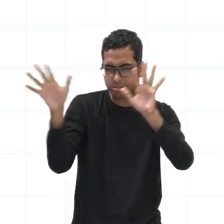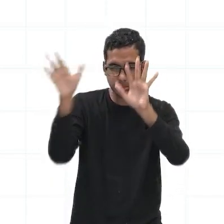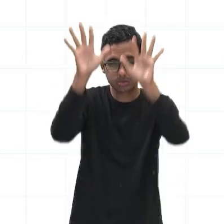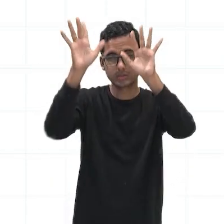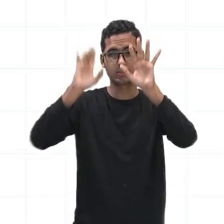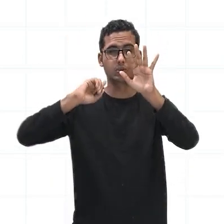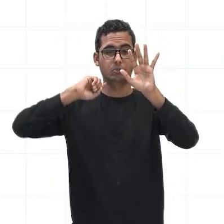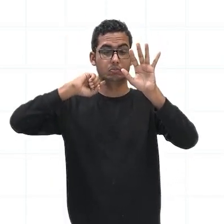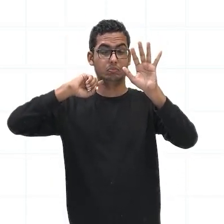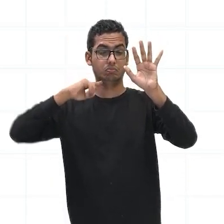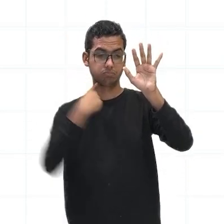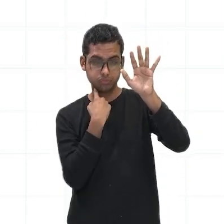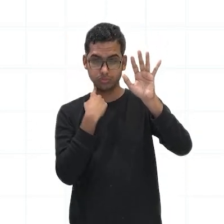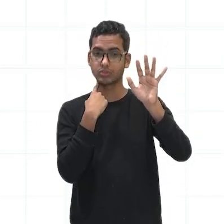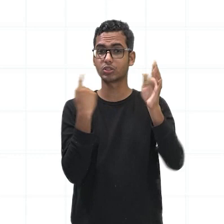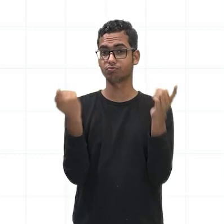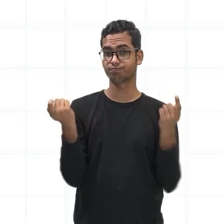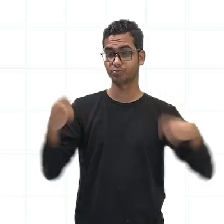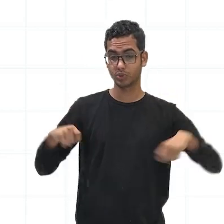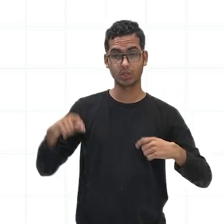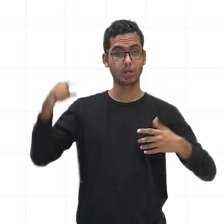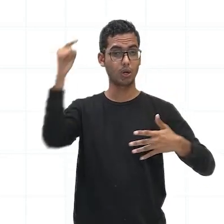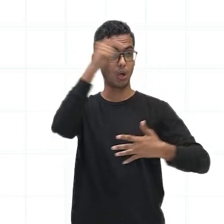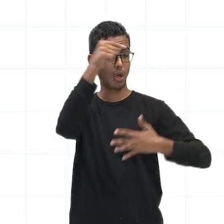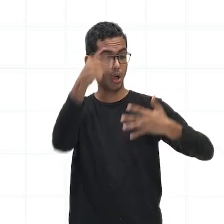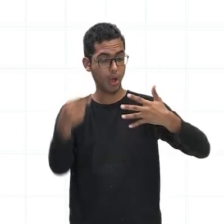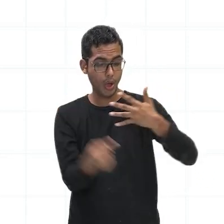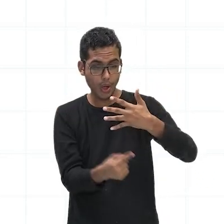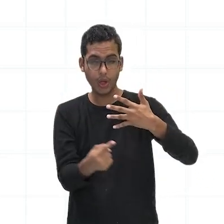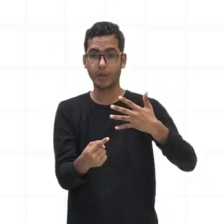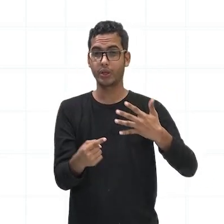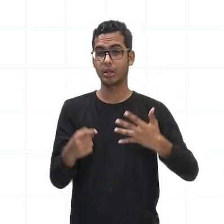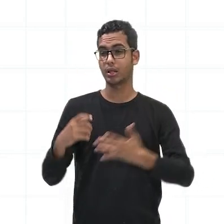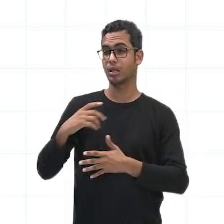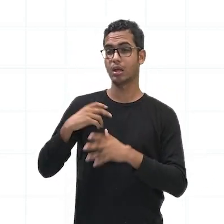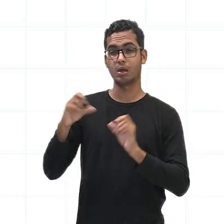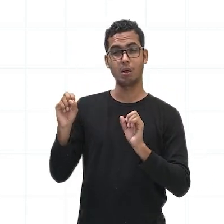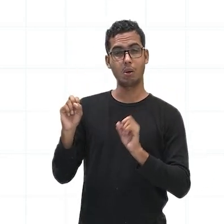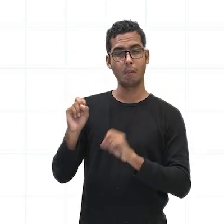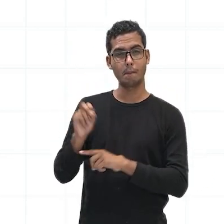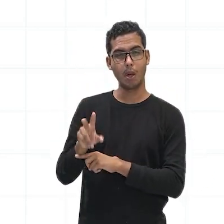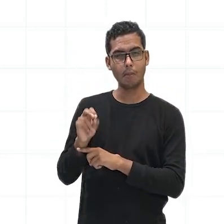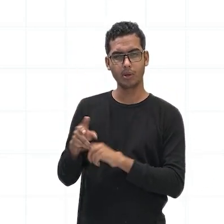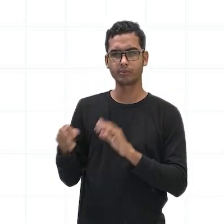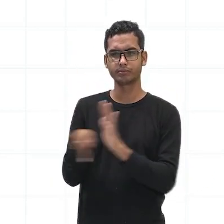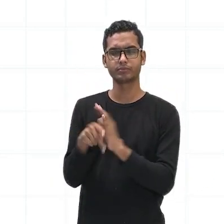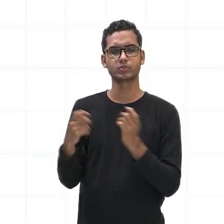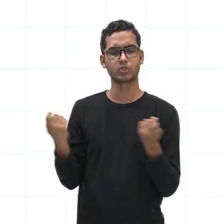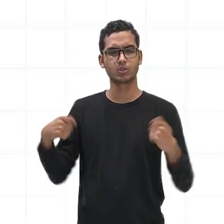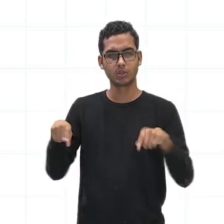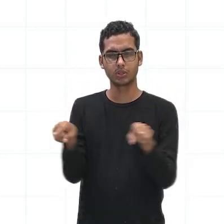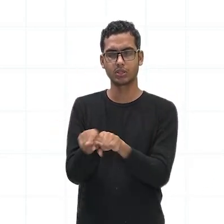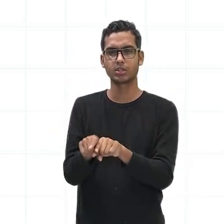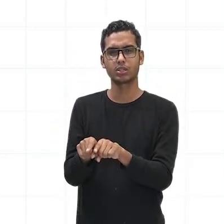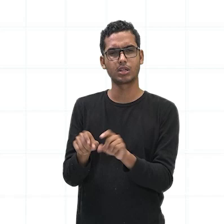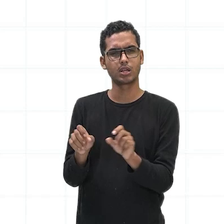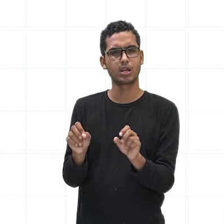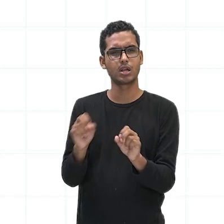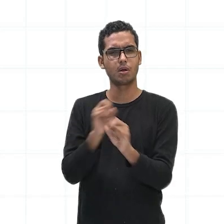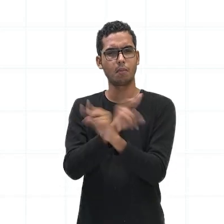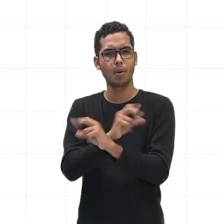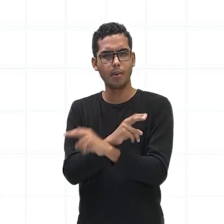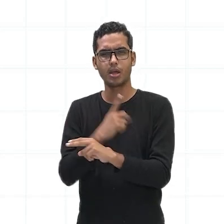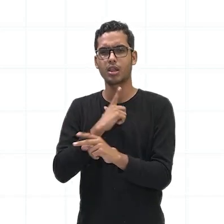Nessa fumaça pode conter aí elementos que sejam nocivos, né? Podem gerar um tipo de problema ali para a saúde